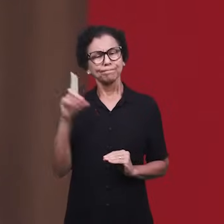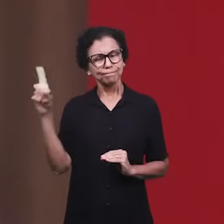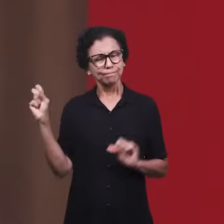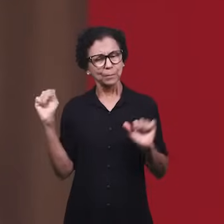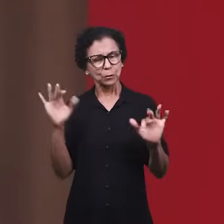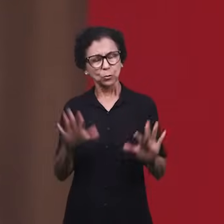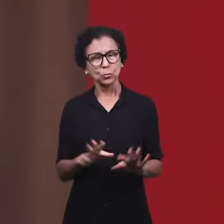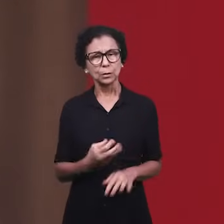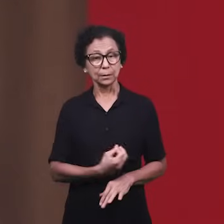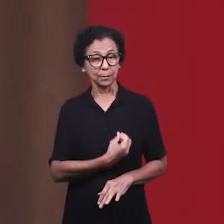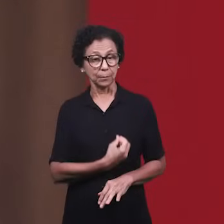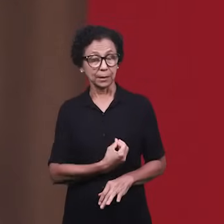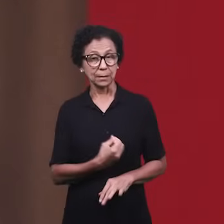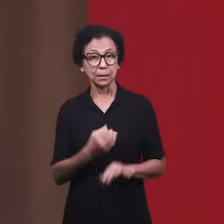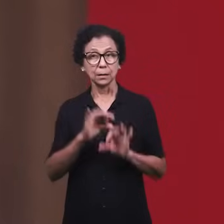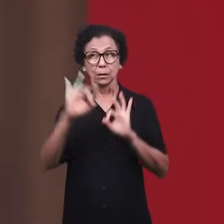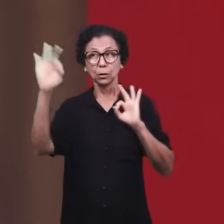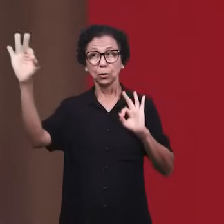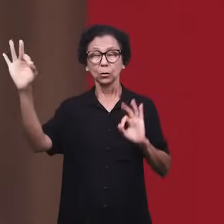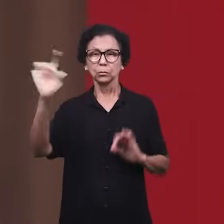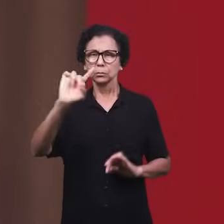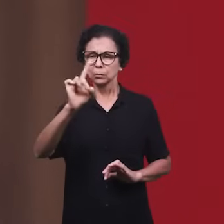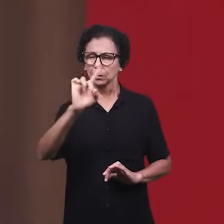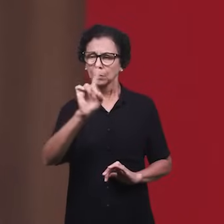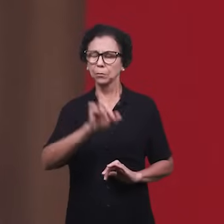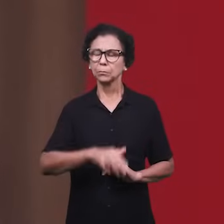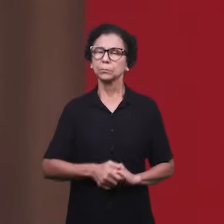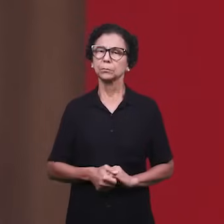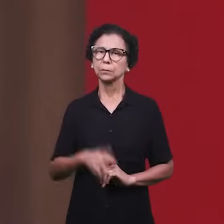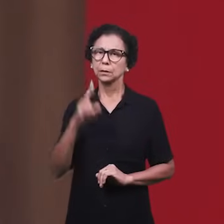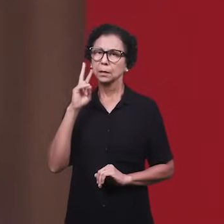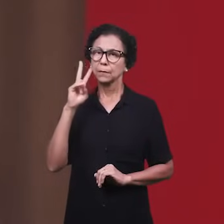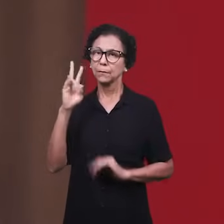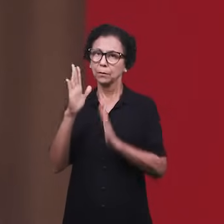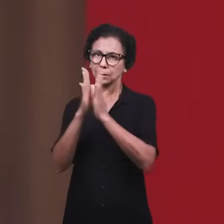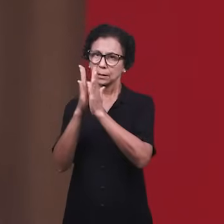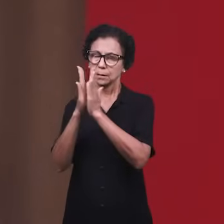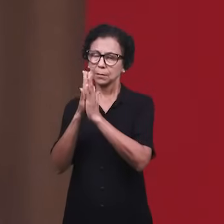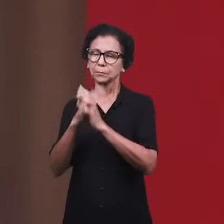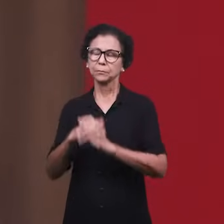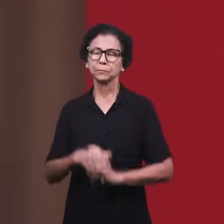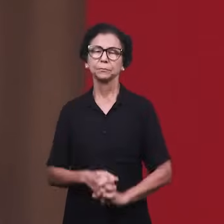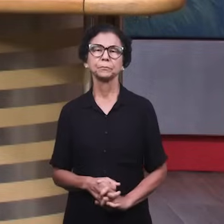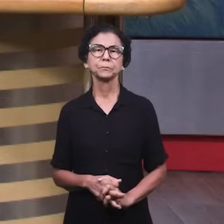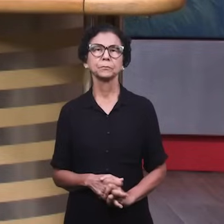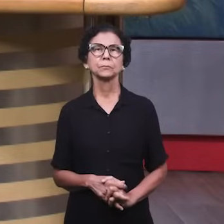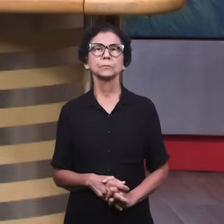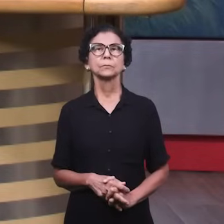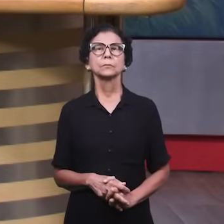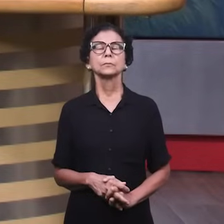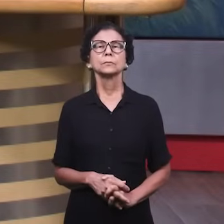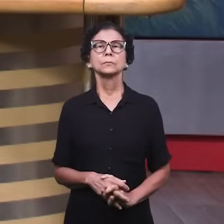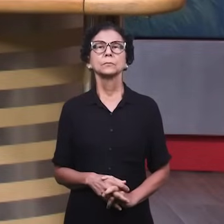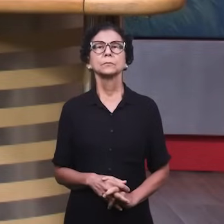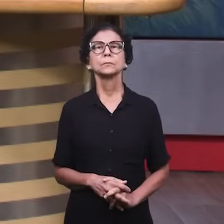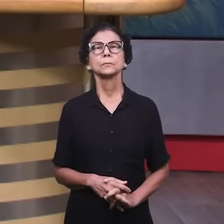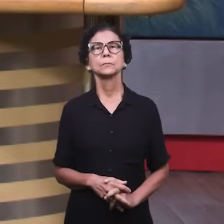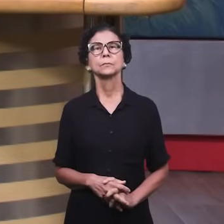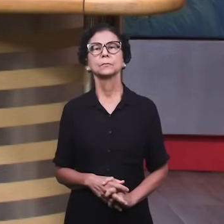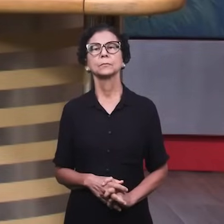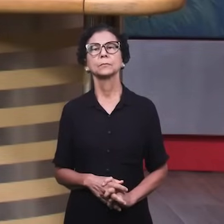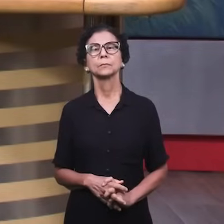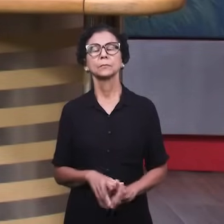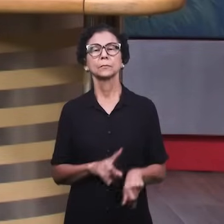distante que o senhor tá presente que a oração for vida é verdade é verdade tem tem a gente tá